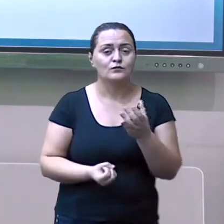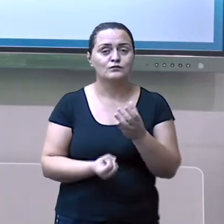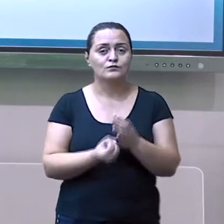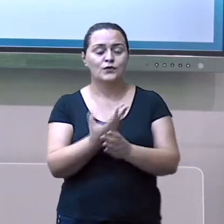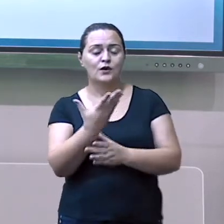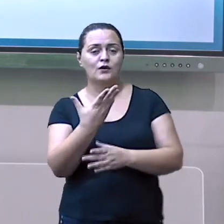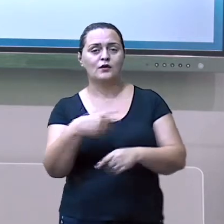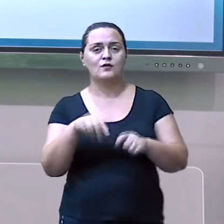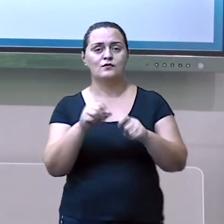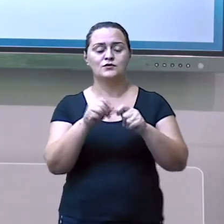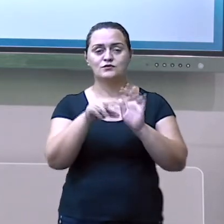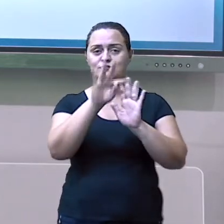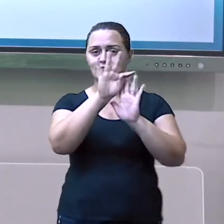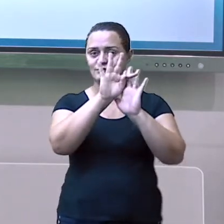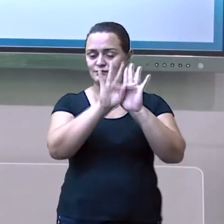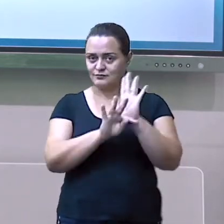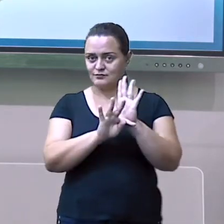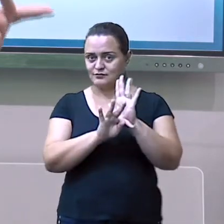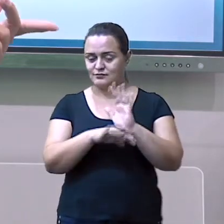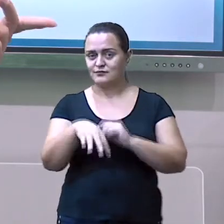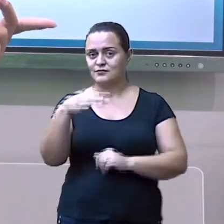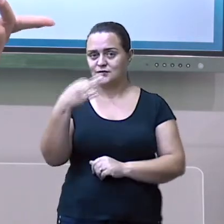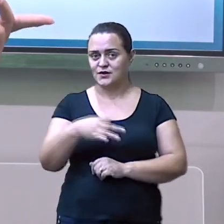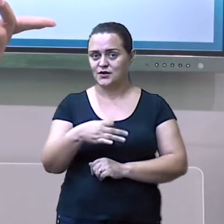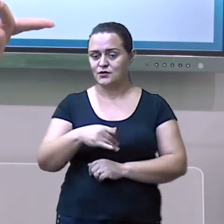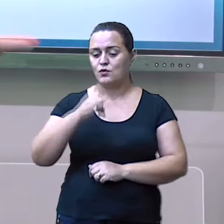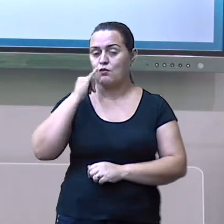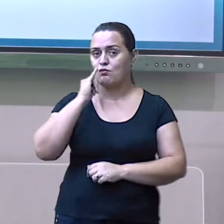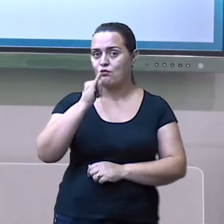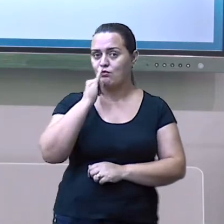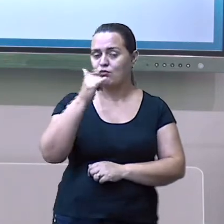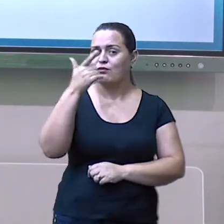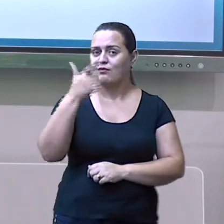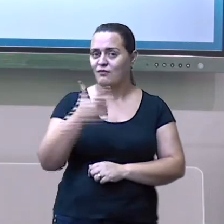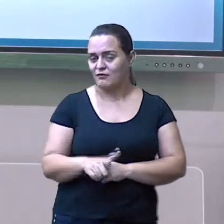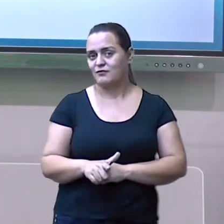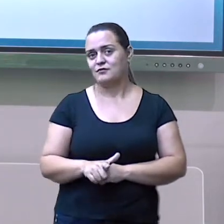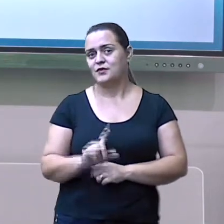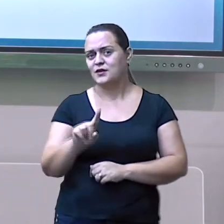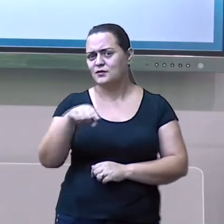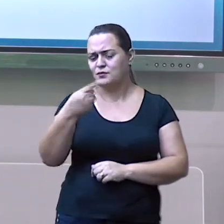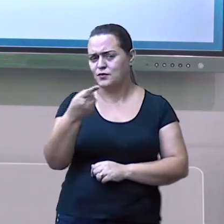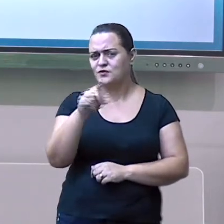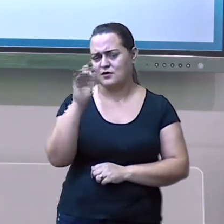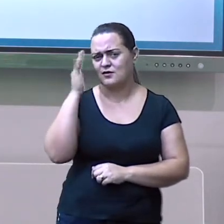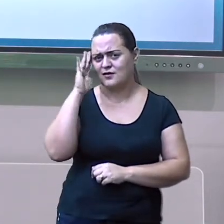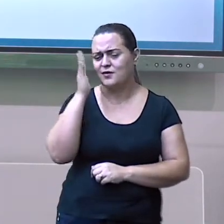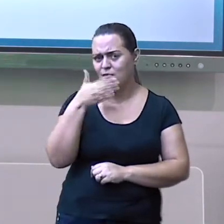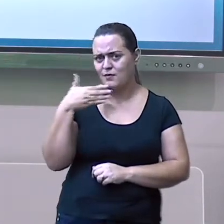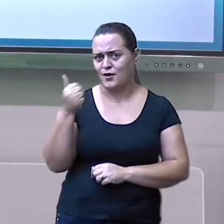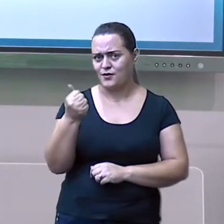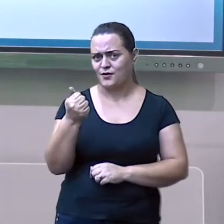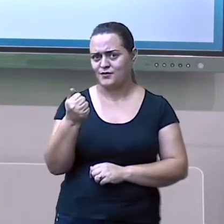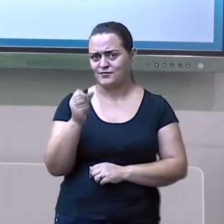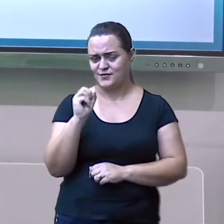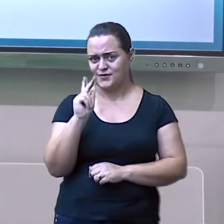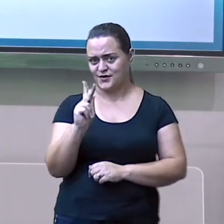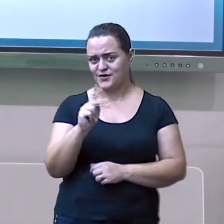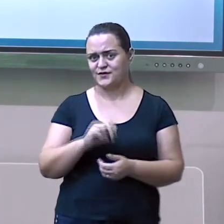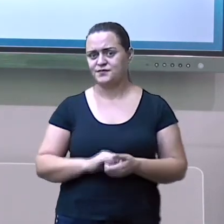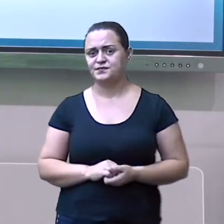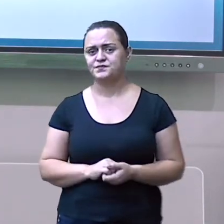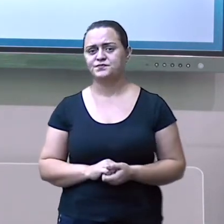texto sobre o reconto, que vocês vão entender direitinho até o final da aula. Vamos navegar na